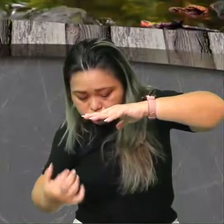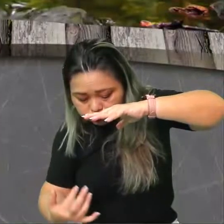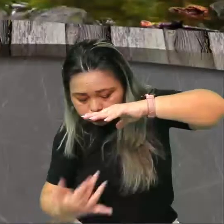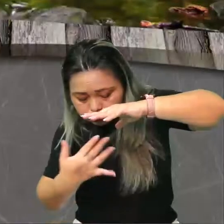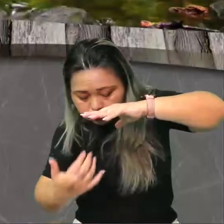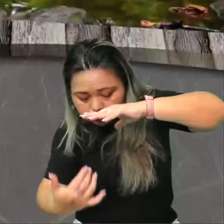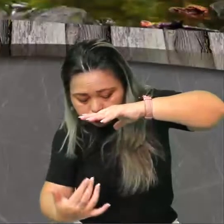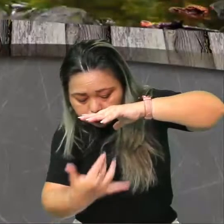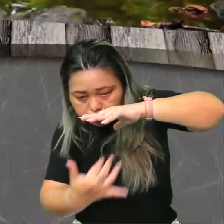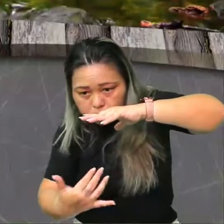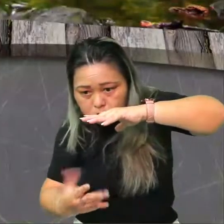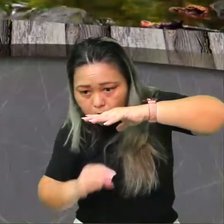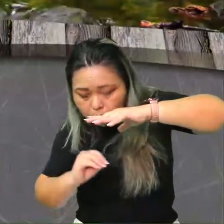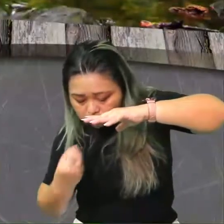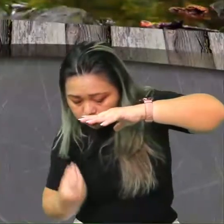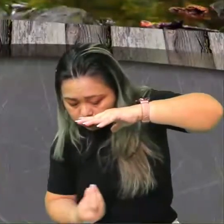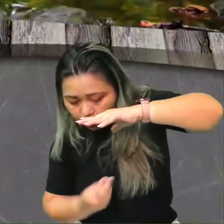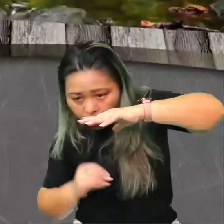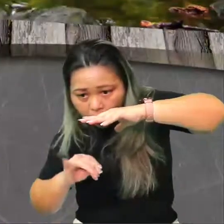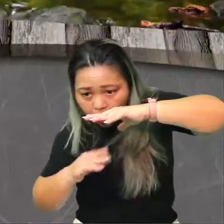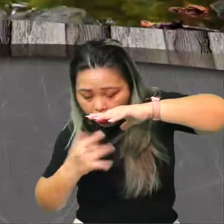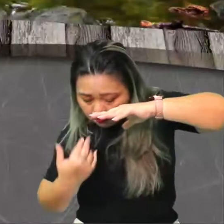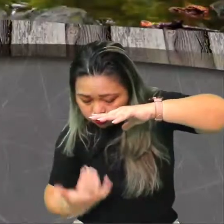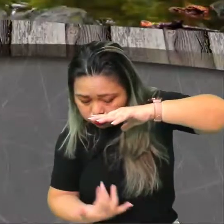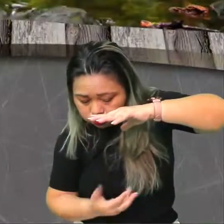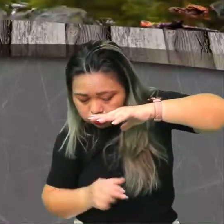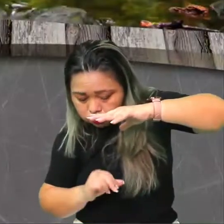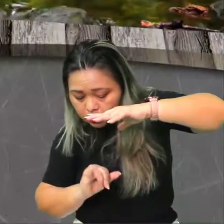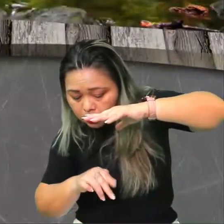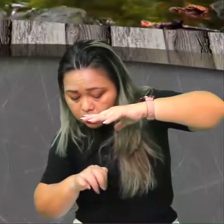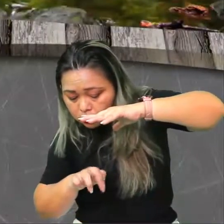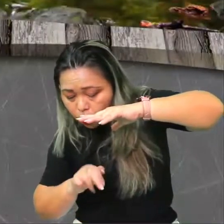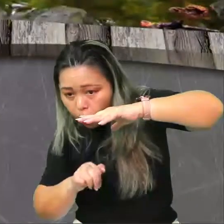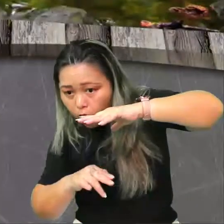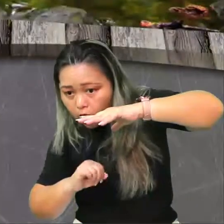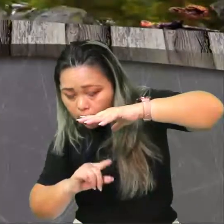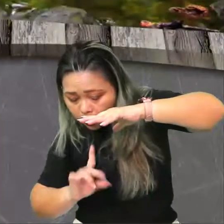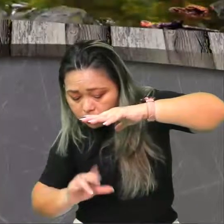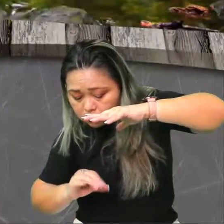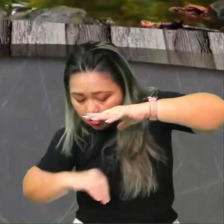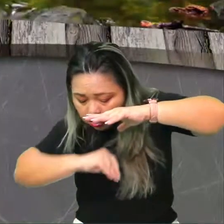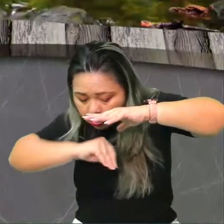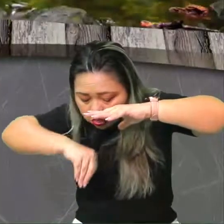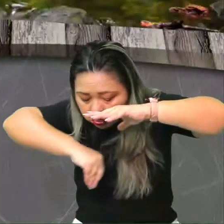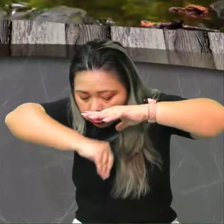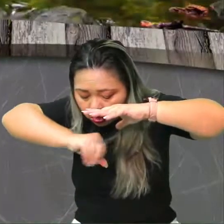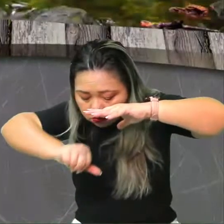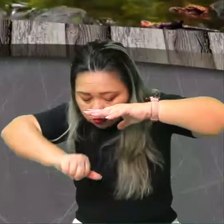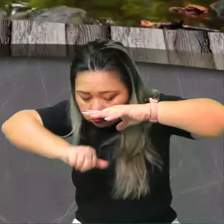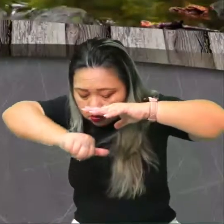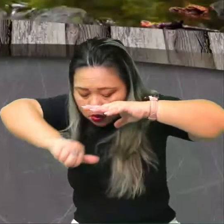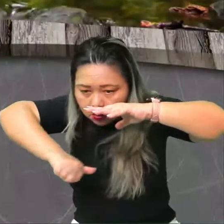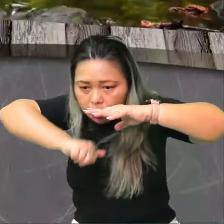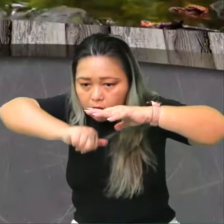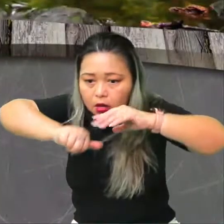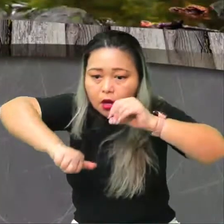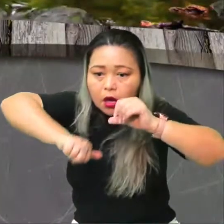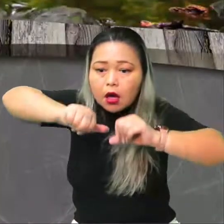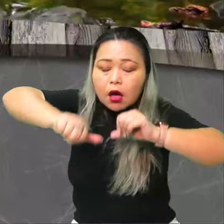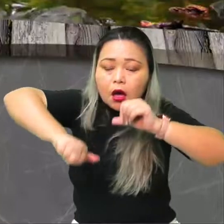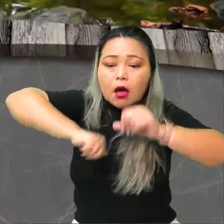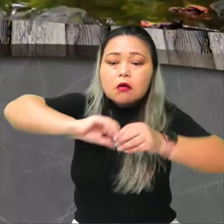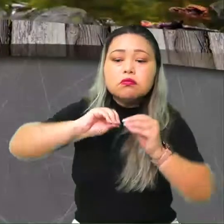liberadas, utilizando substâncias essas inorgânicas que foram metabolizando e transformando em substâncias